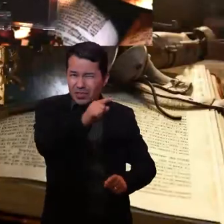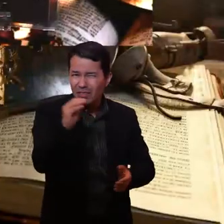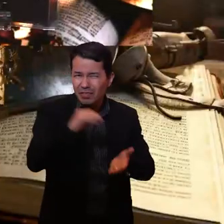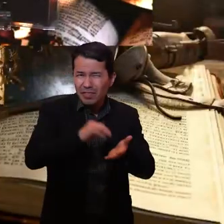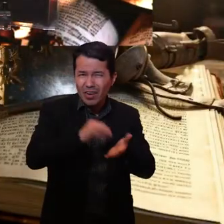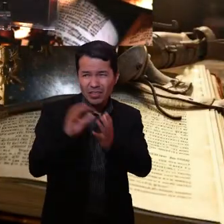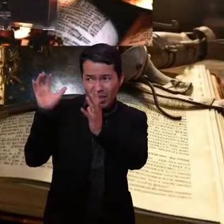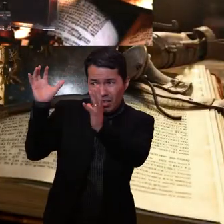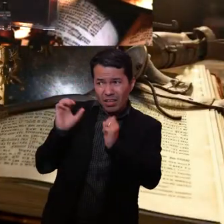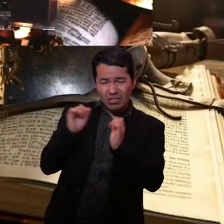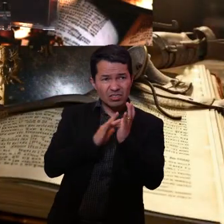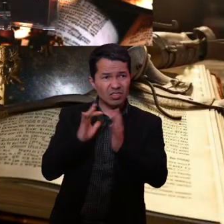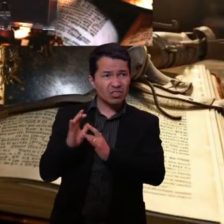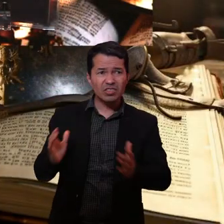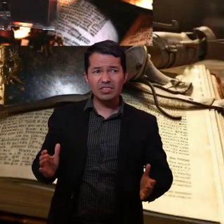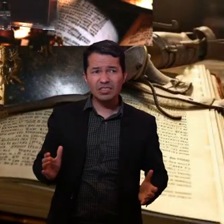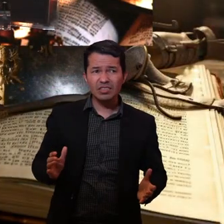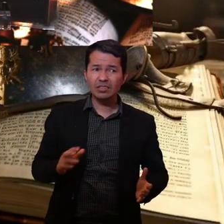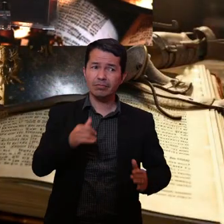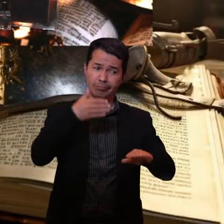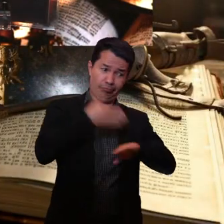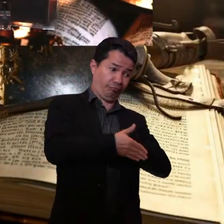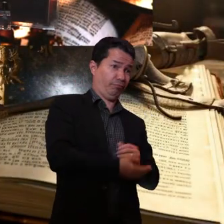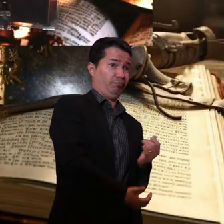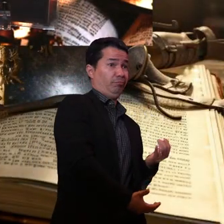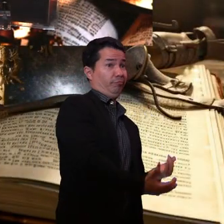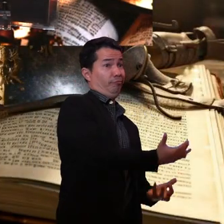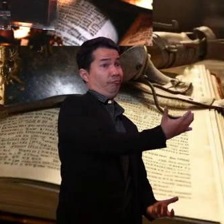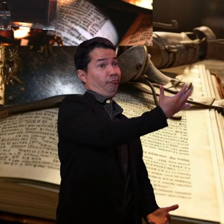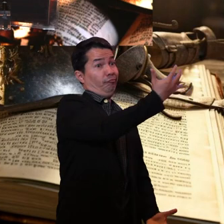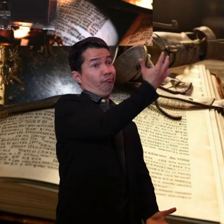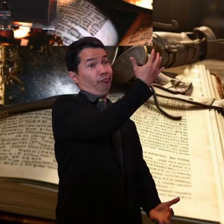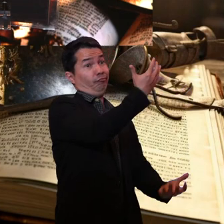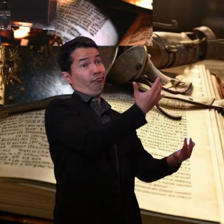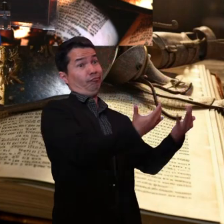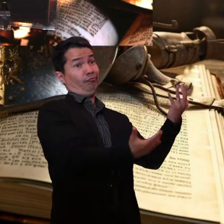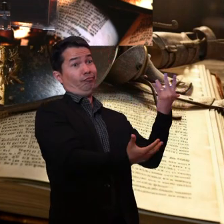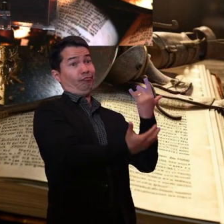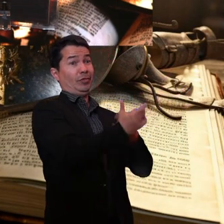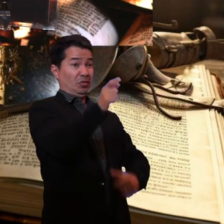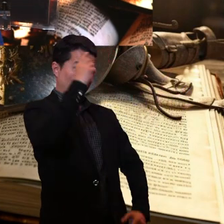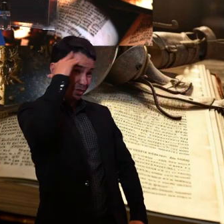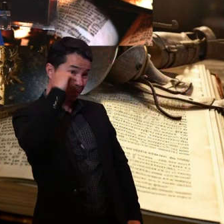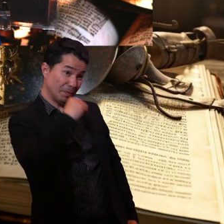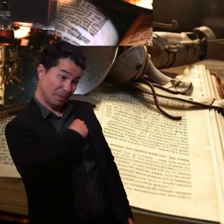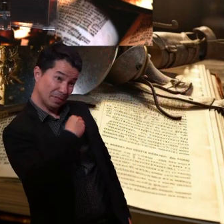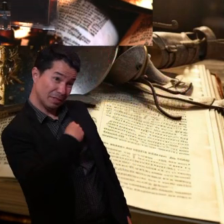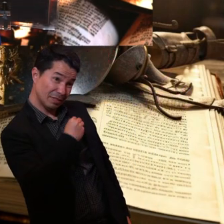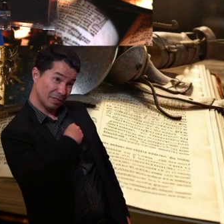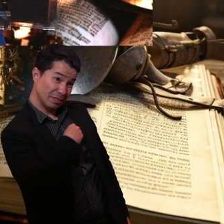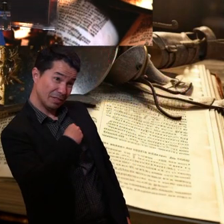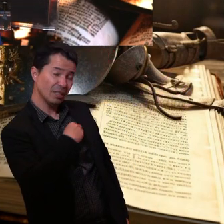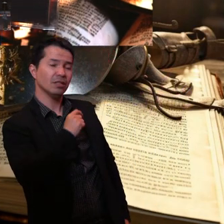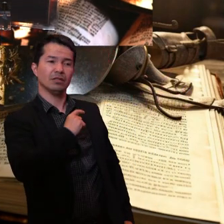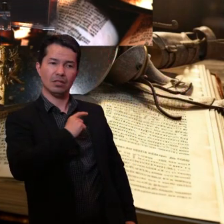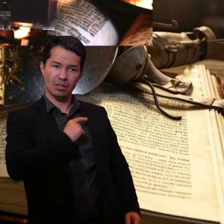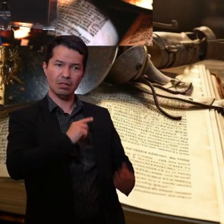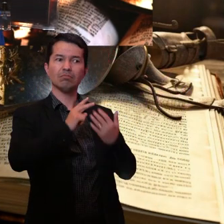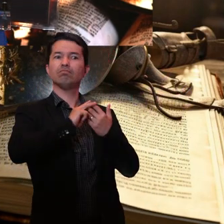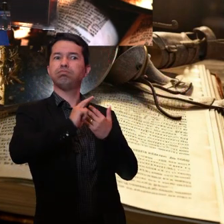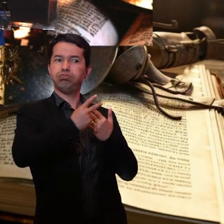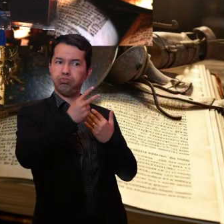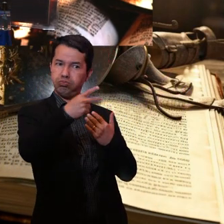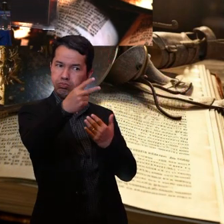do pecado é a morte, mas o dom gratuito de Deus, a vida eterna em